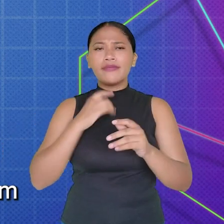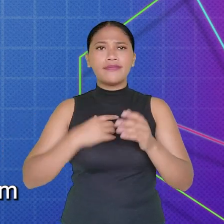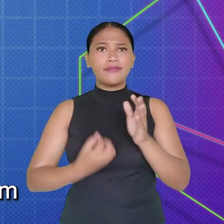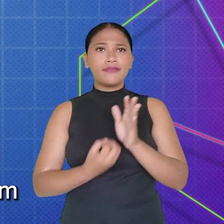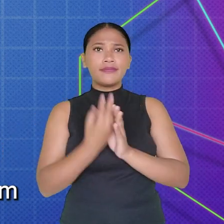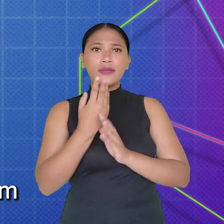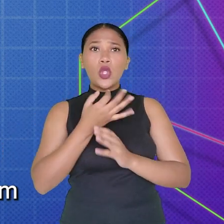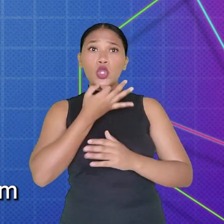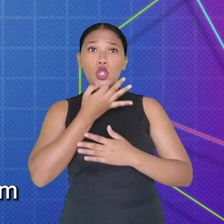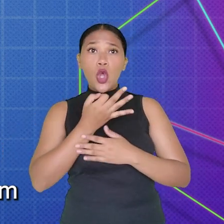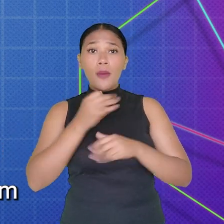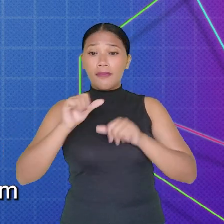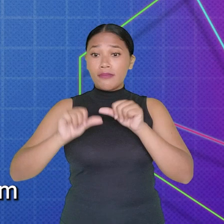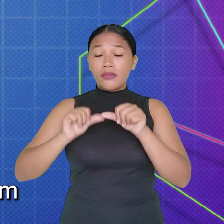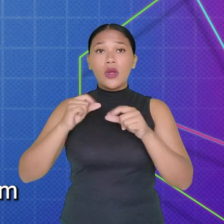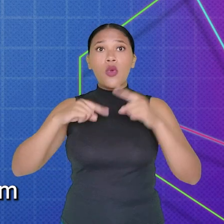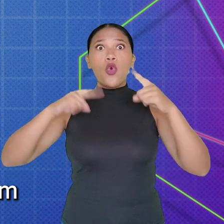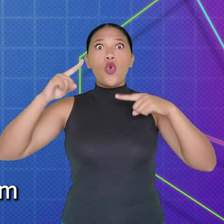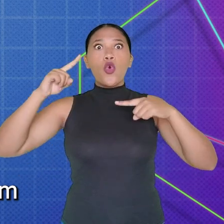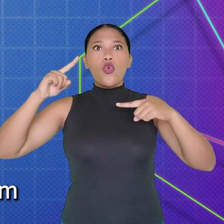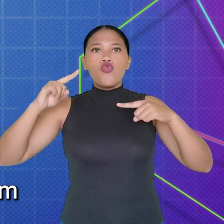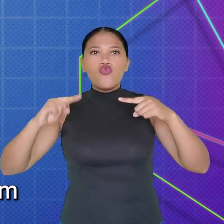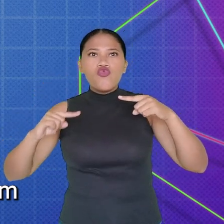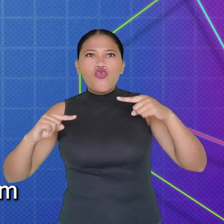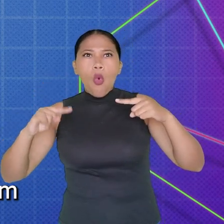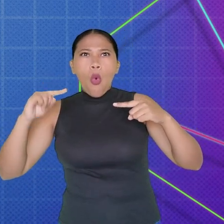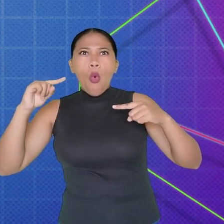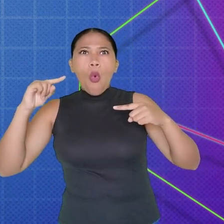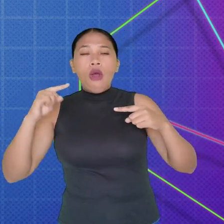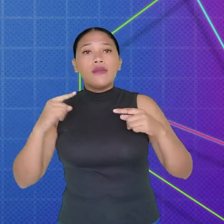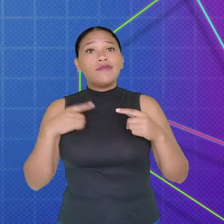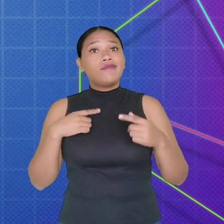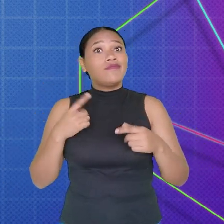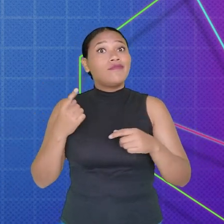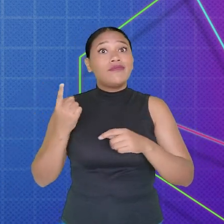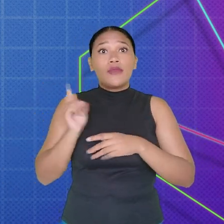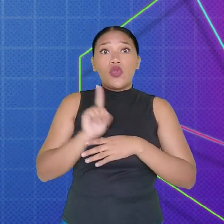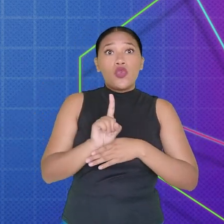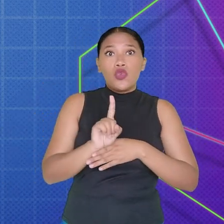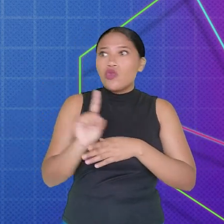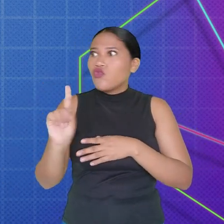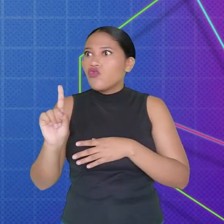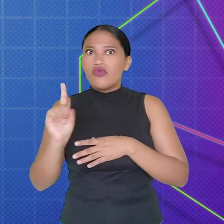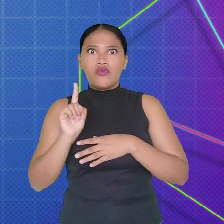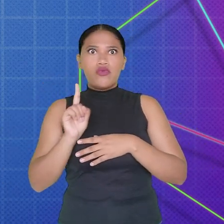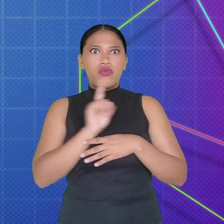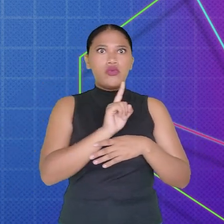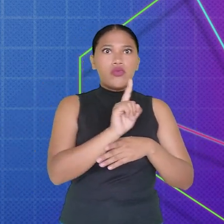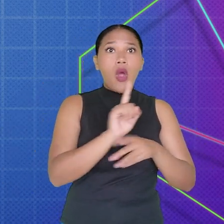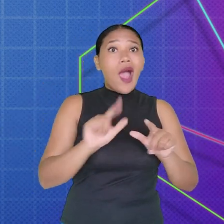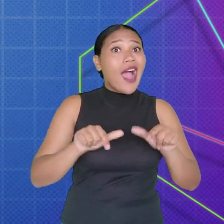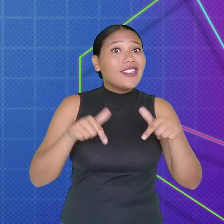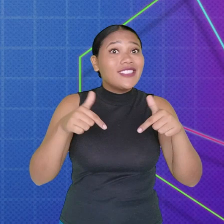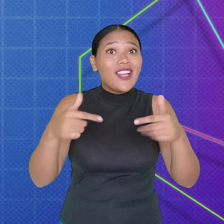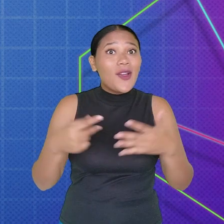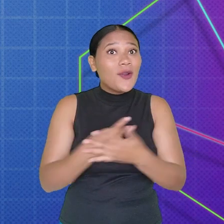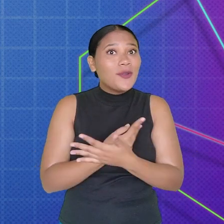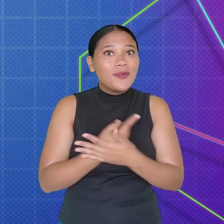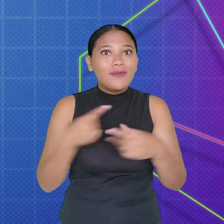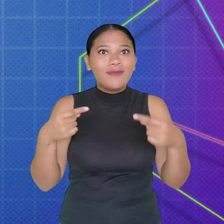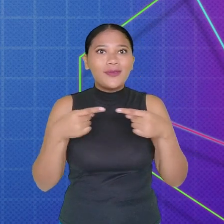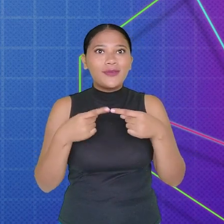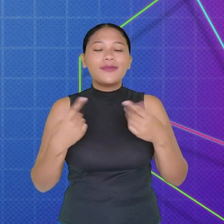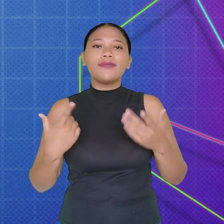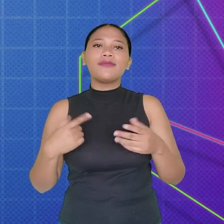possível criar eventos de som que mudam o volume ou o tom de acordo com a posição do jogador na tela ou a ação que está sendo